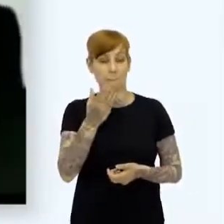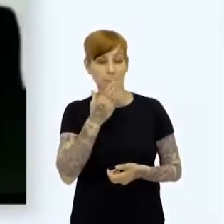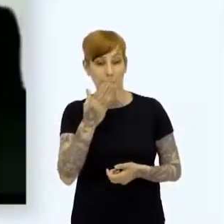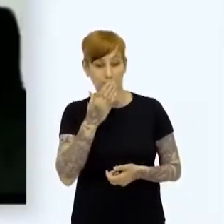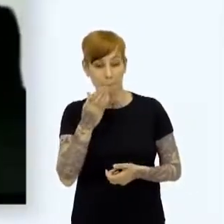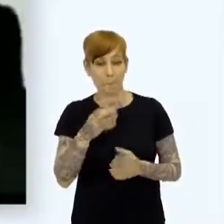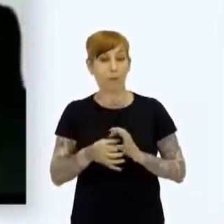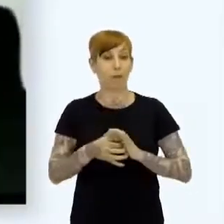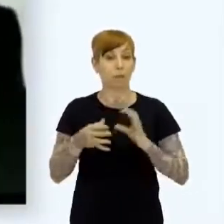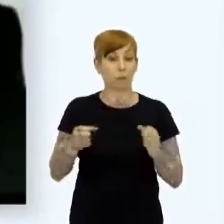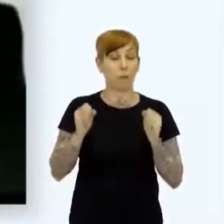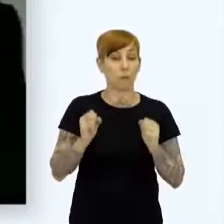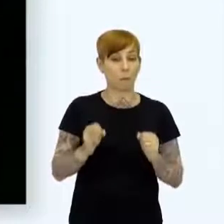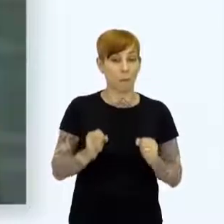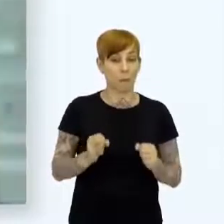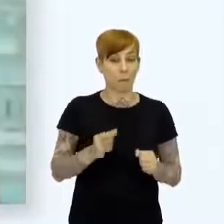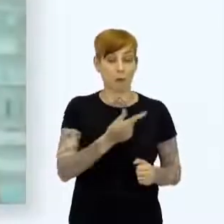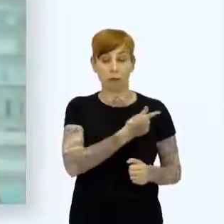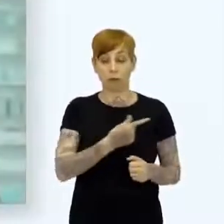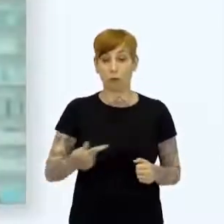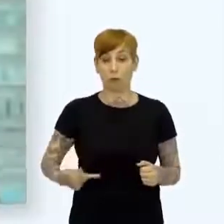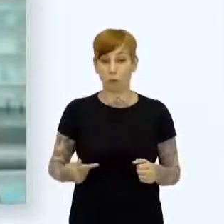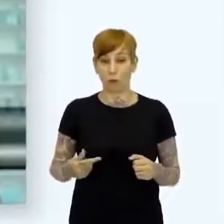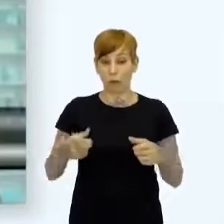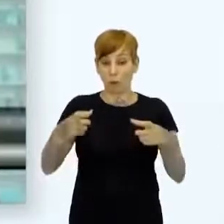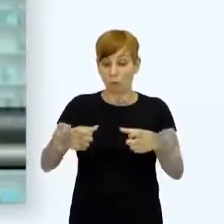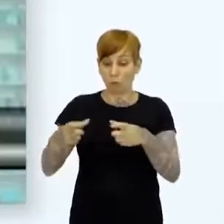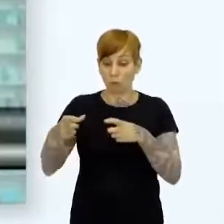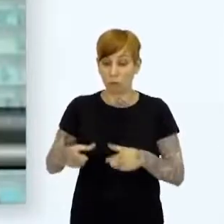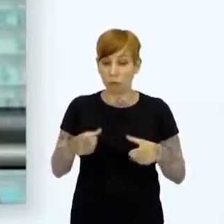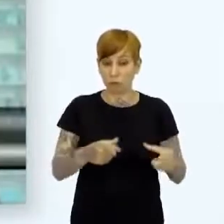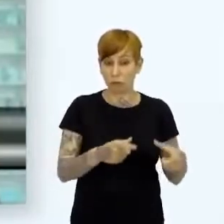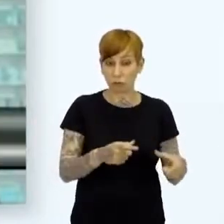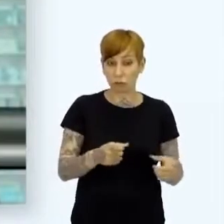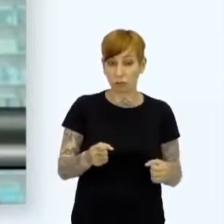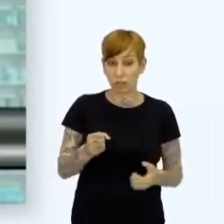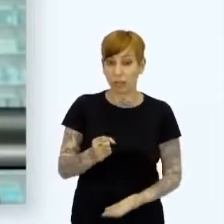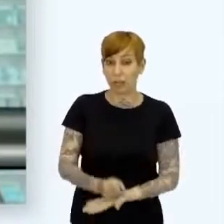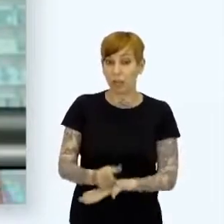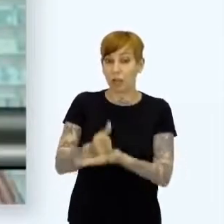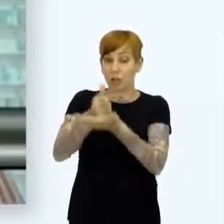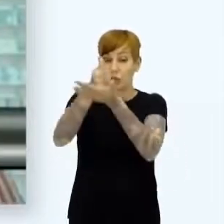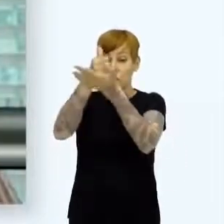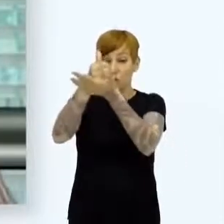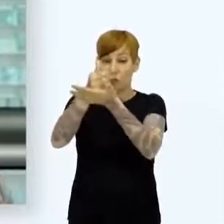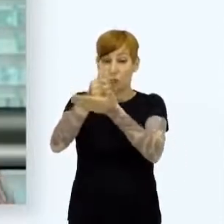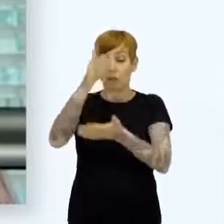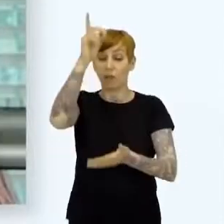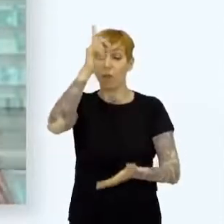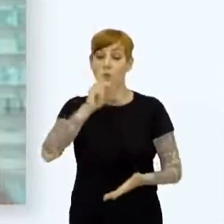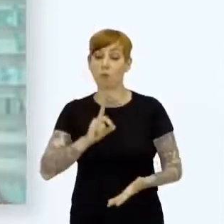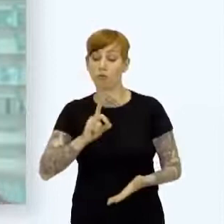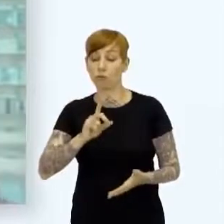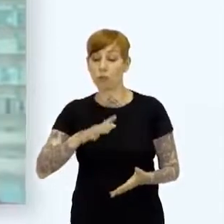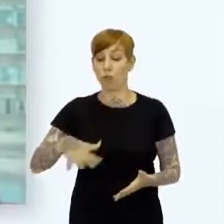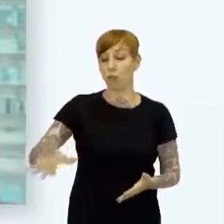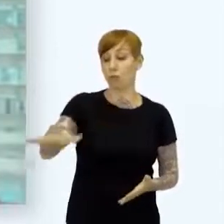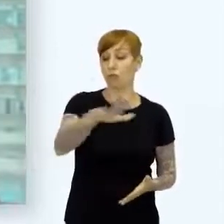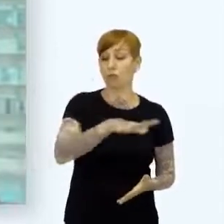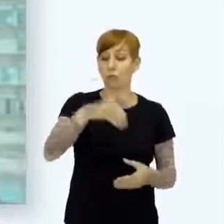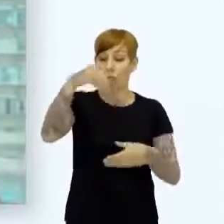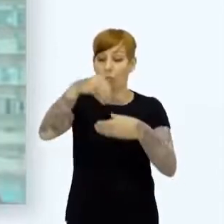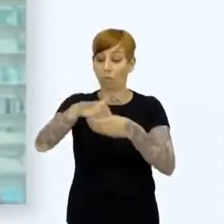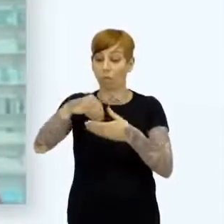para governar em estado de sítio. O estado de sítio significa a suspensão das garantias regulares, as garantias